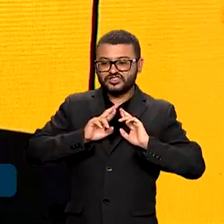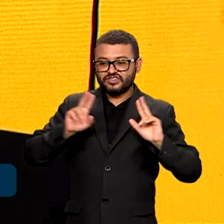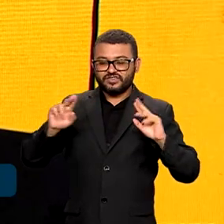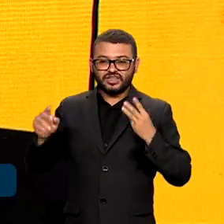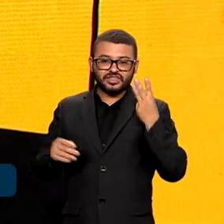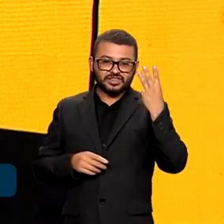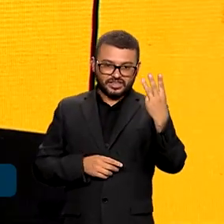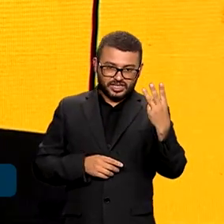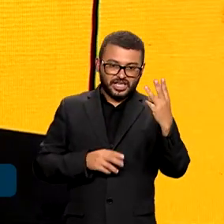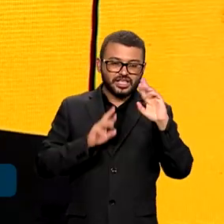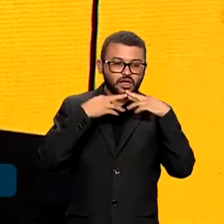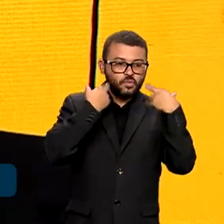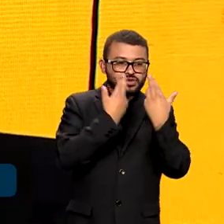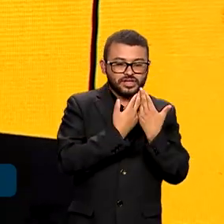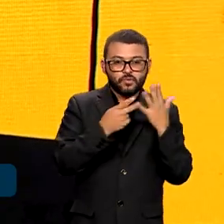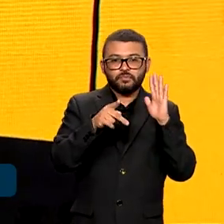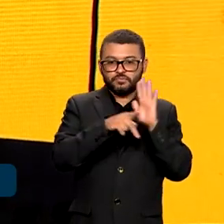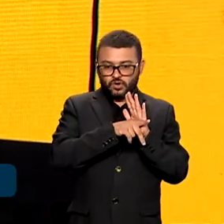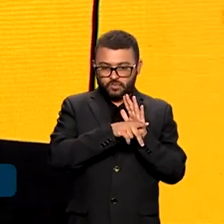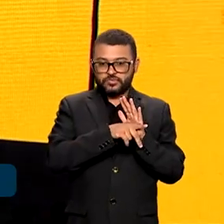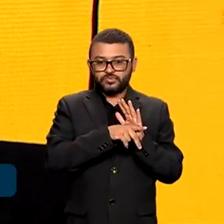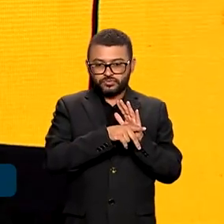3 plenárias